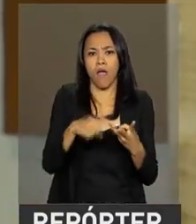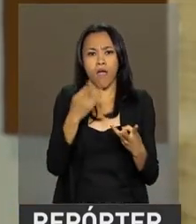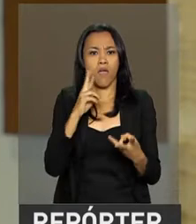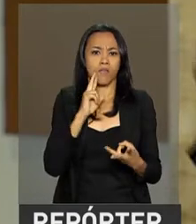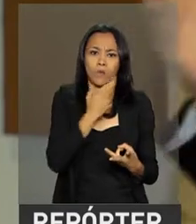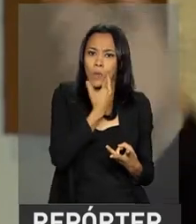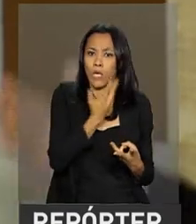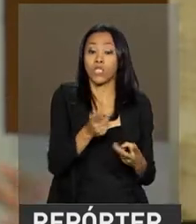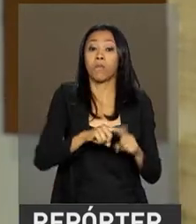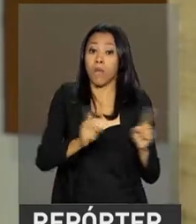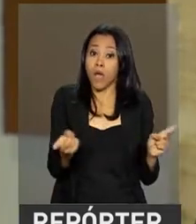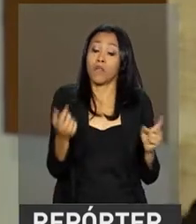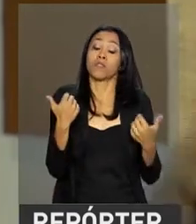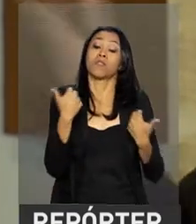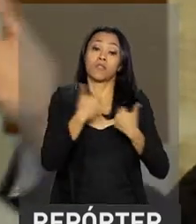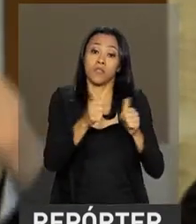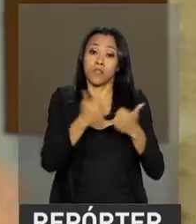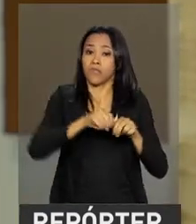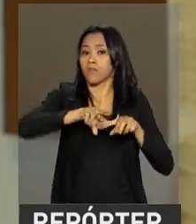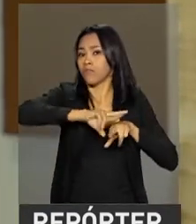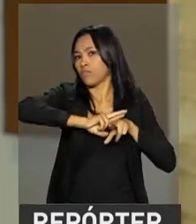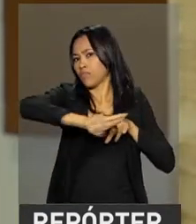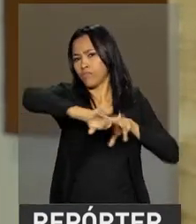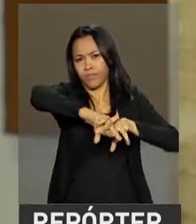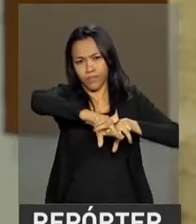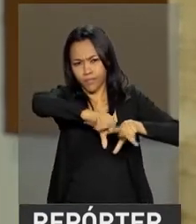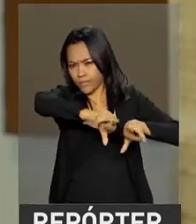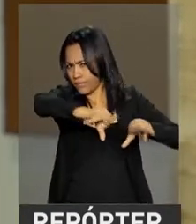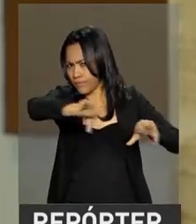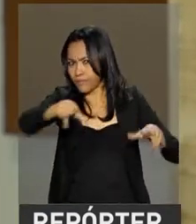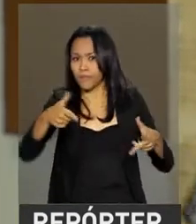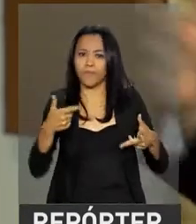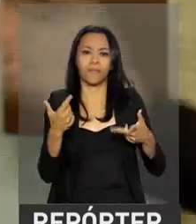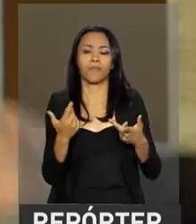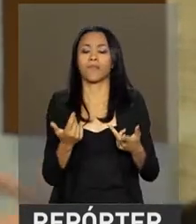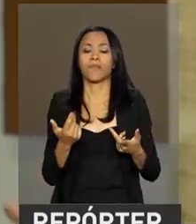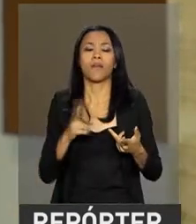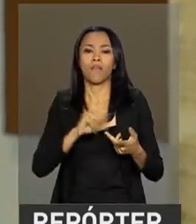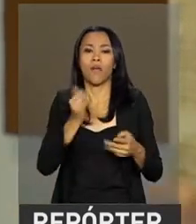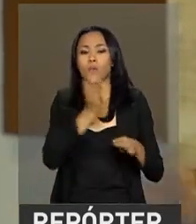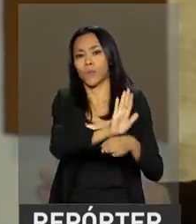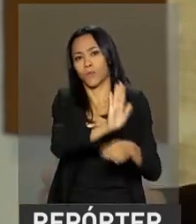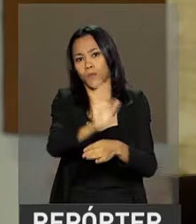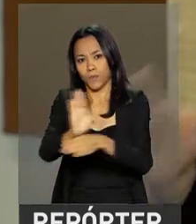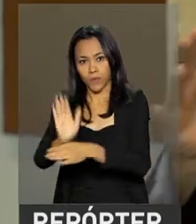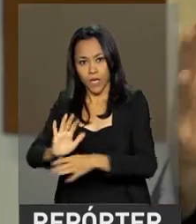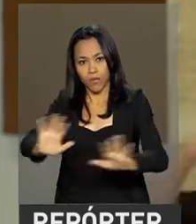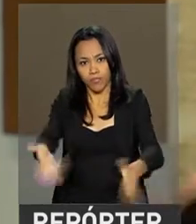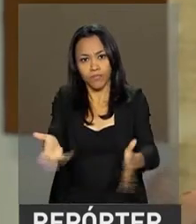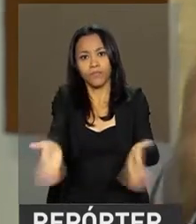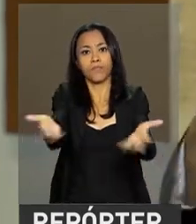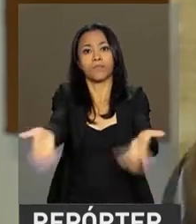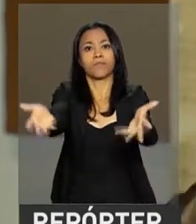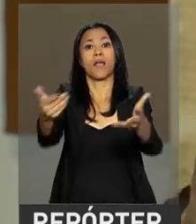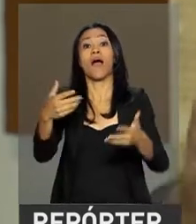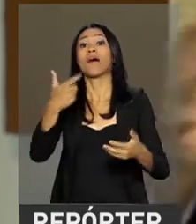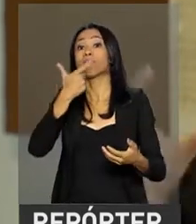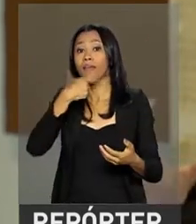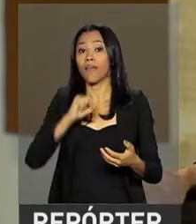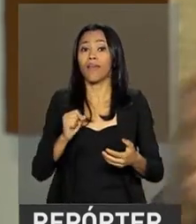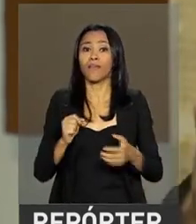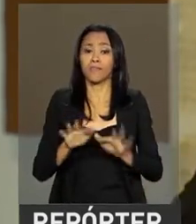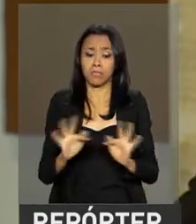enfim transporte fornecedores dos mais diversos tipos e tal até aquele camelô que está ali